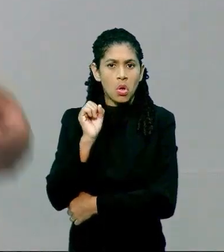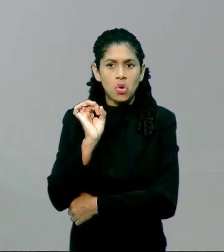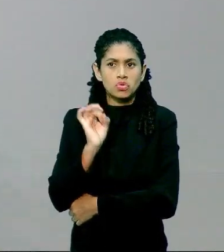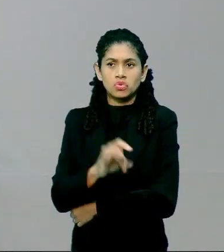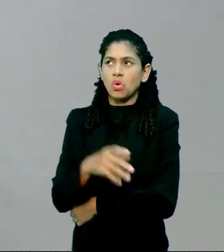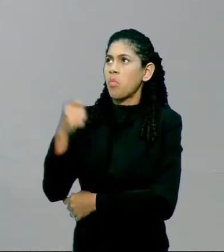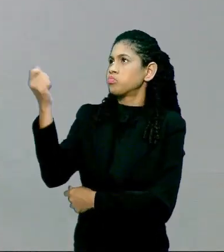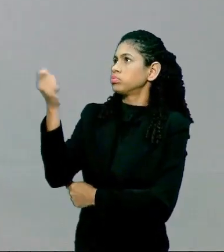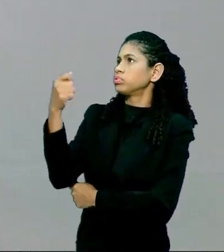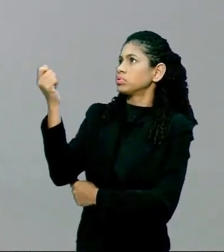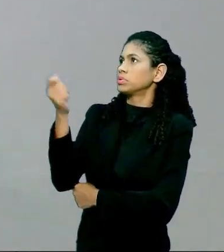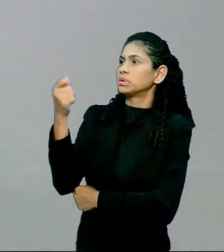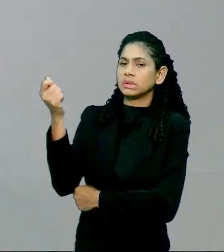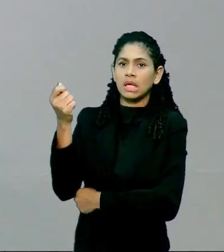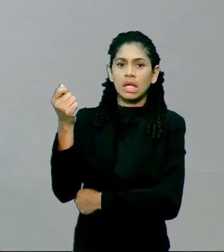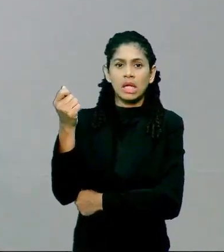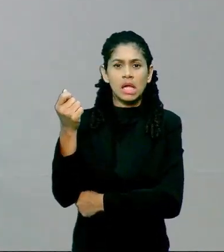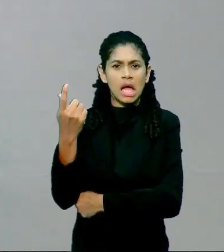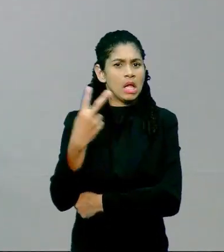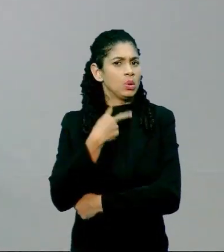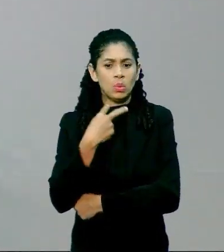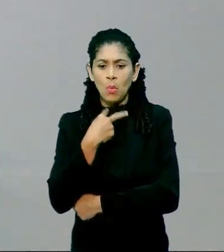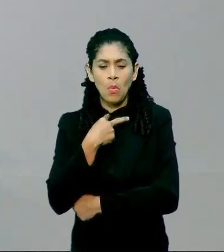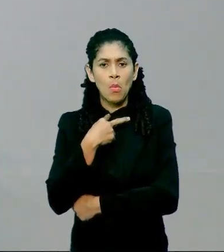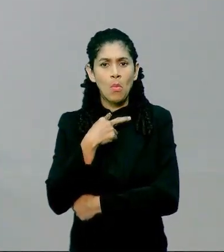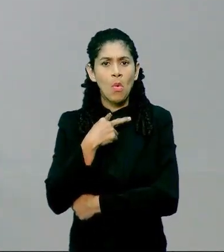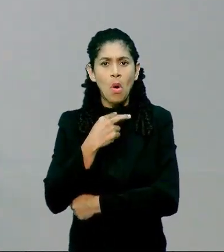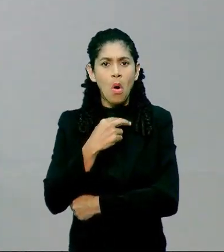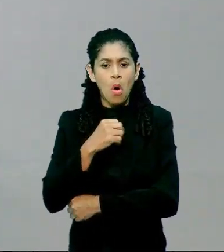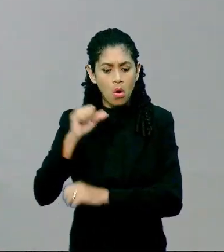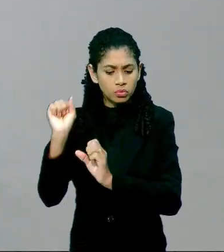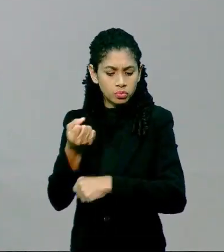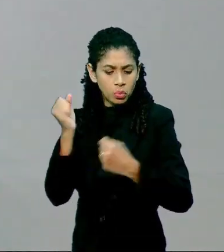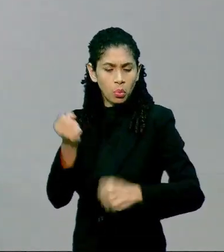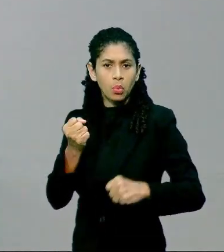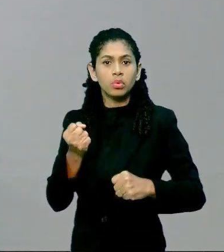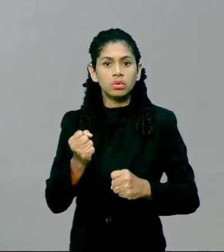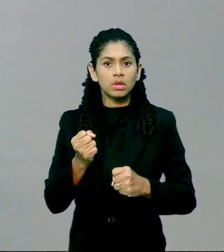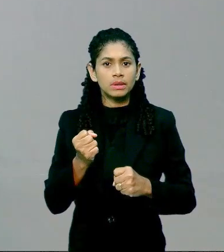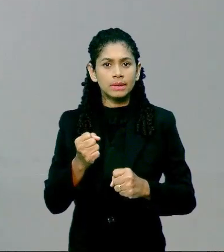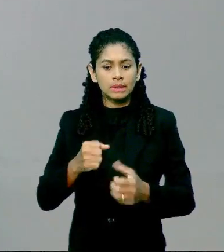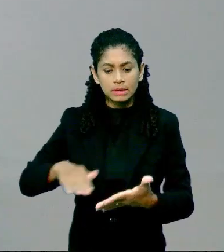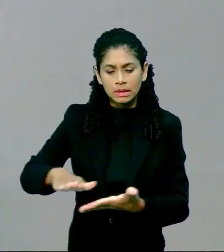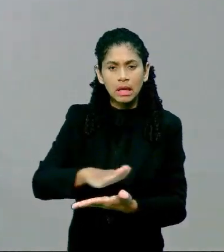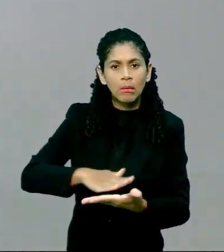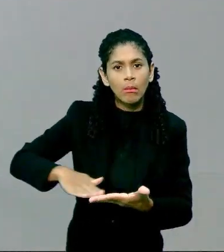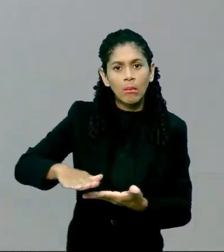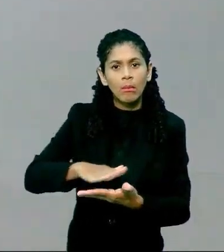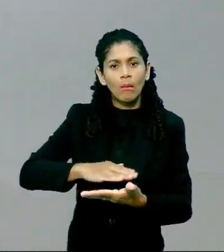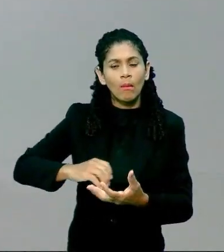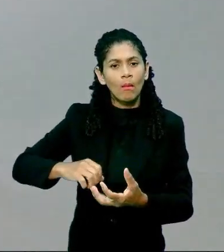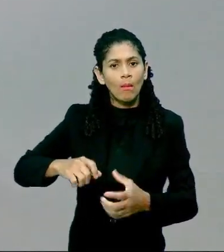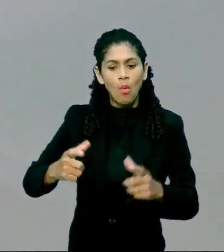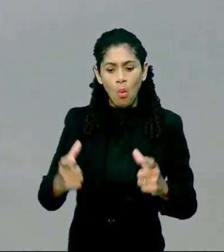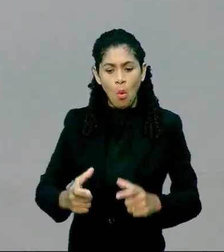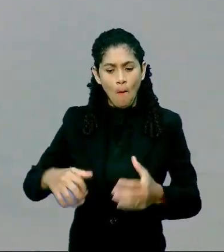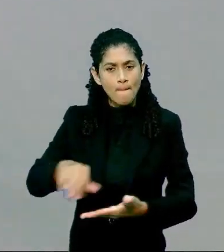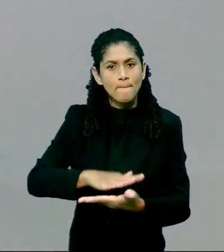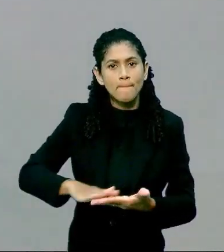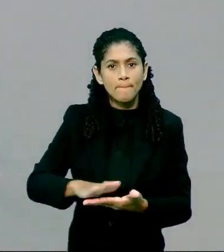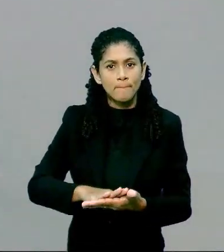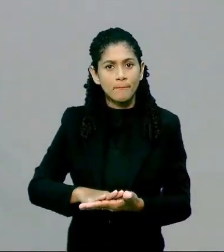Eu sei lavar um prato. E quem foi que disse que só a menina que tem que cuidar da casa? Questão de... Gente, século